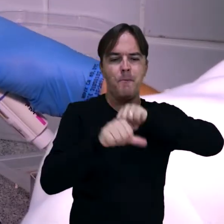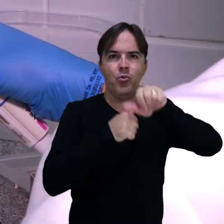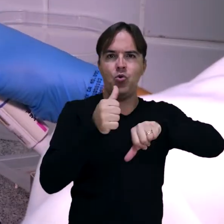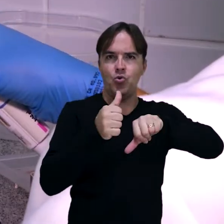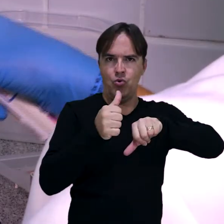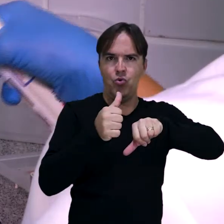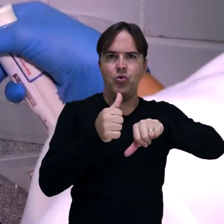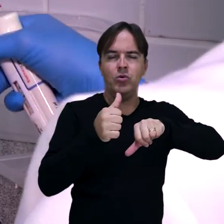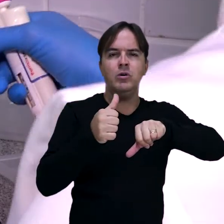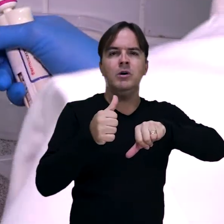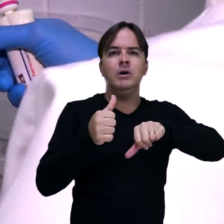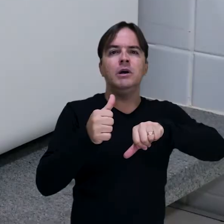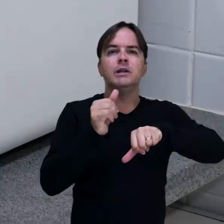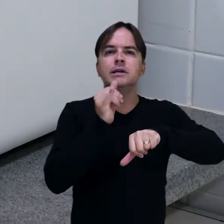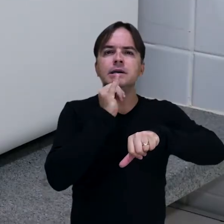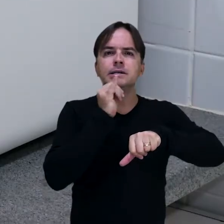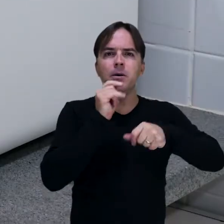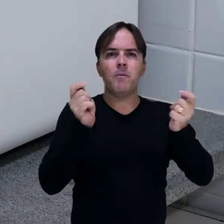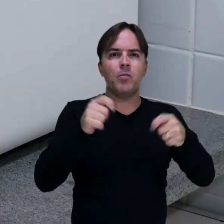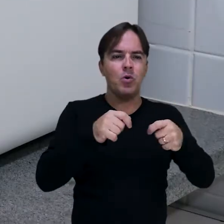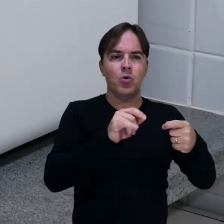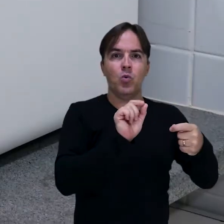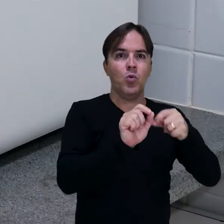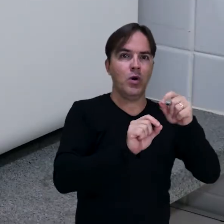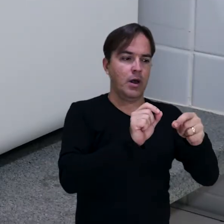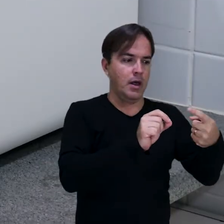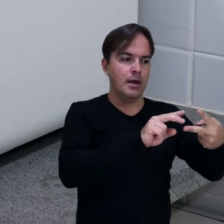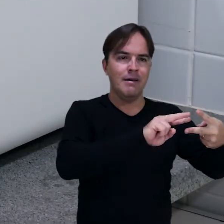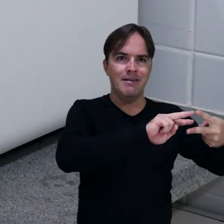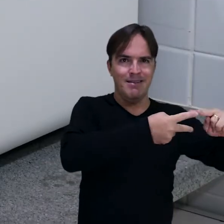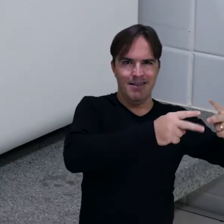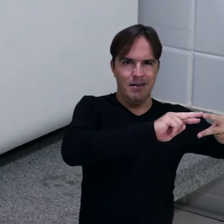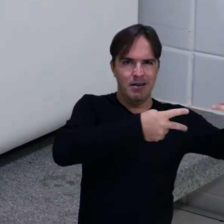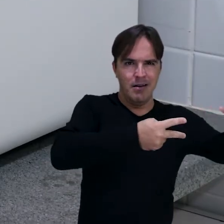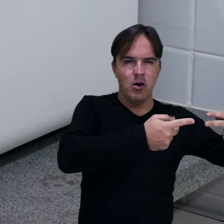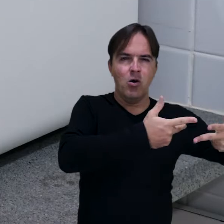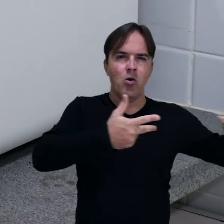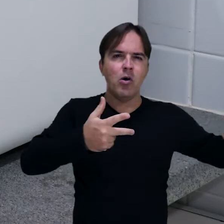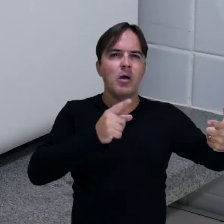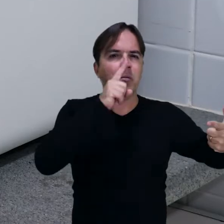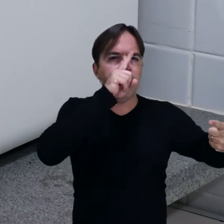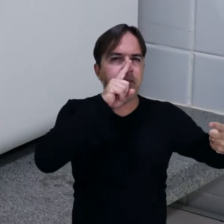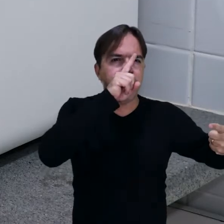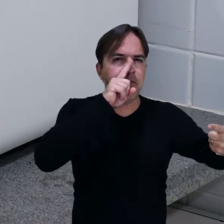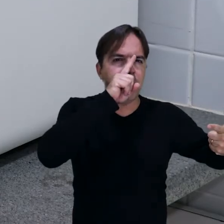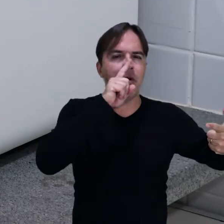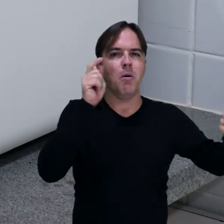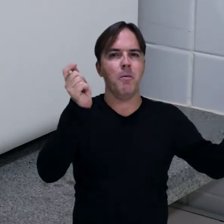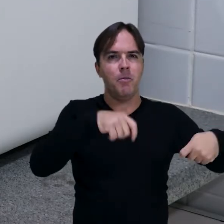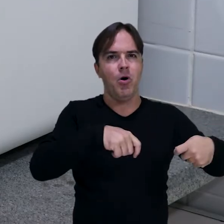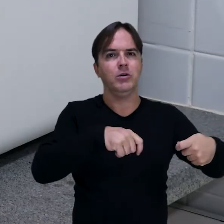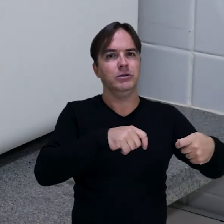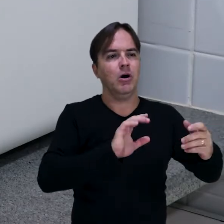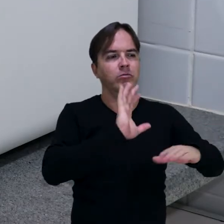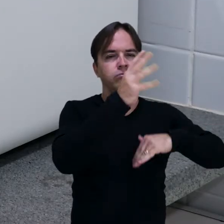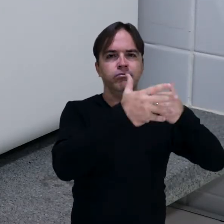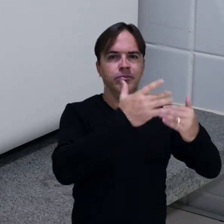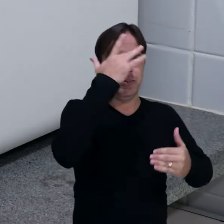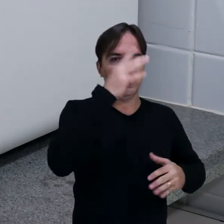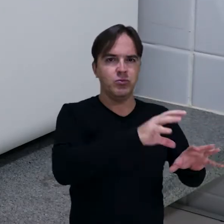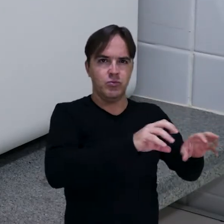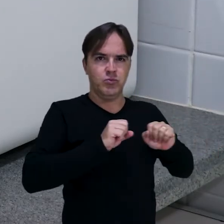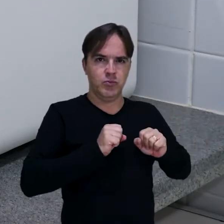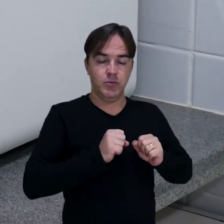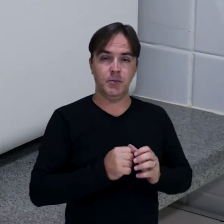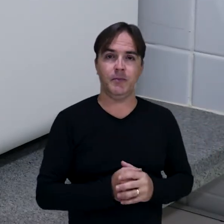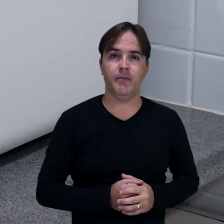por estarem associados ao desenvolvimento de formas graves da doença. Então, o nosso grupo de pesquisa ele